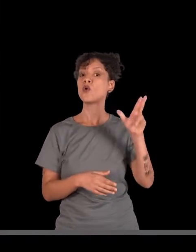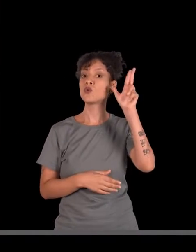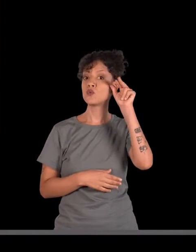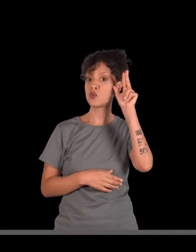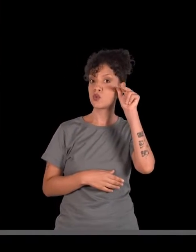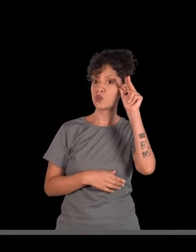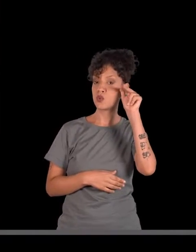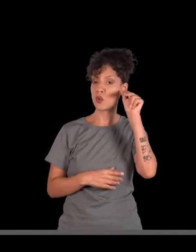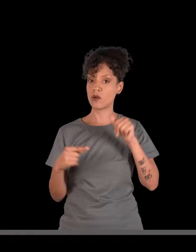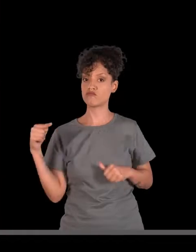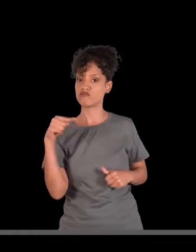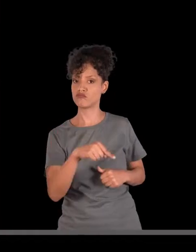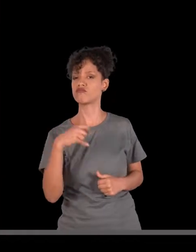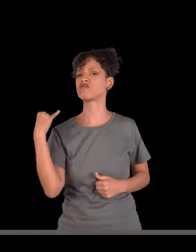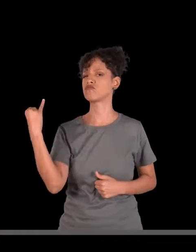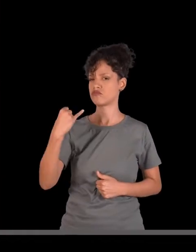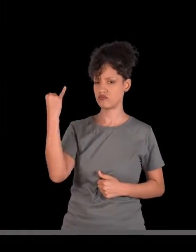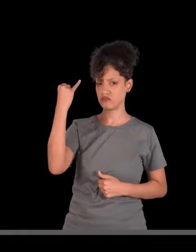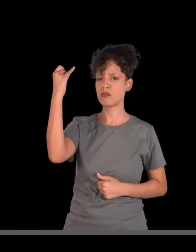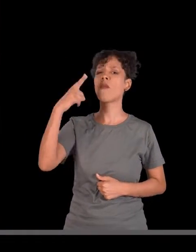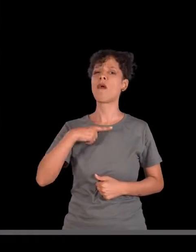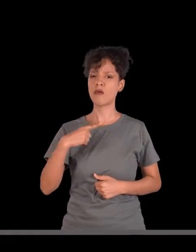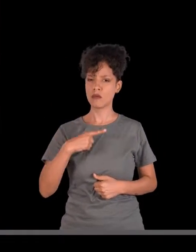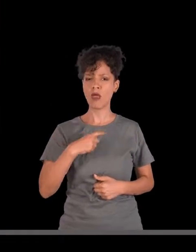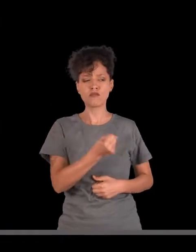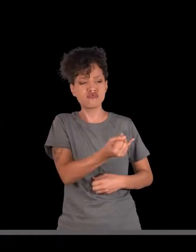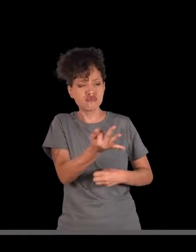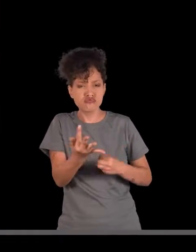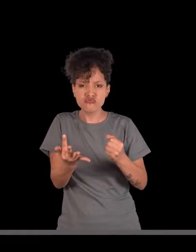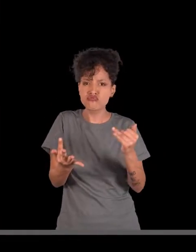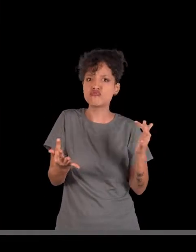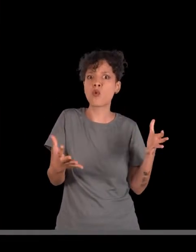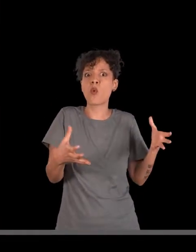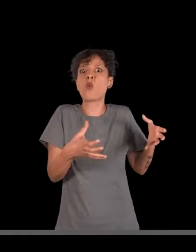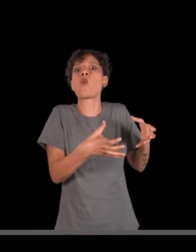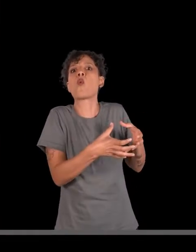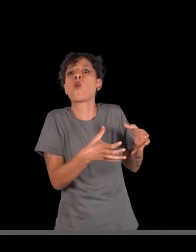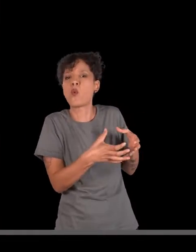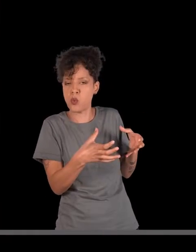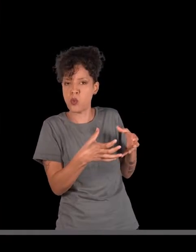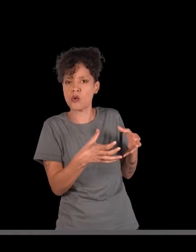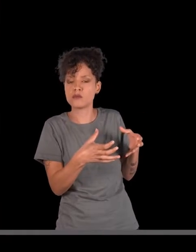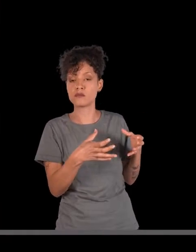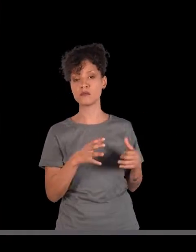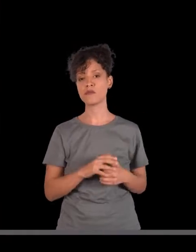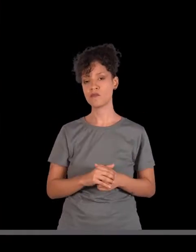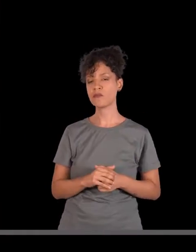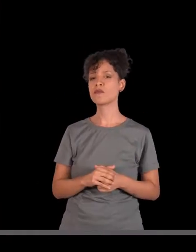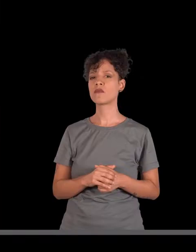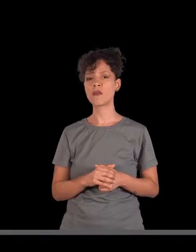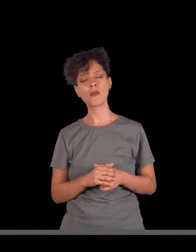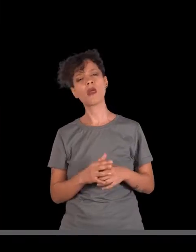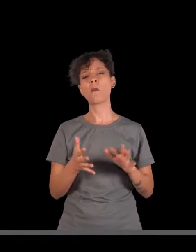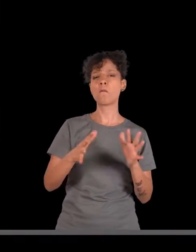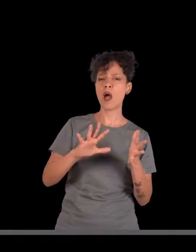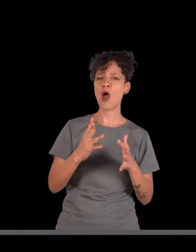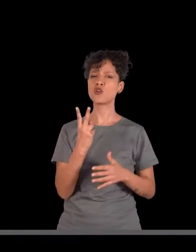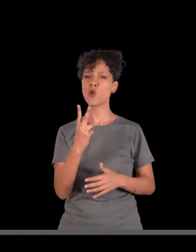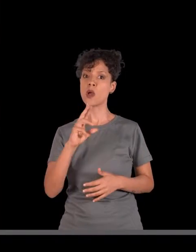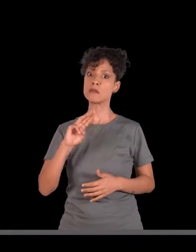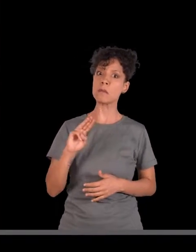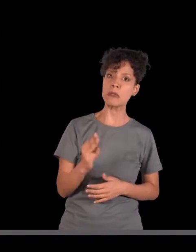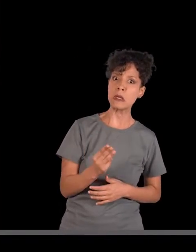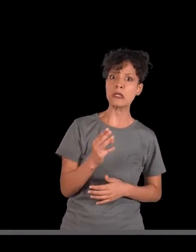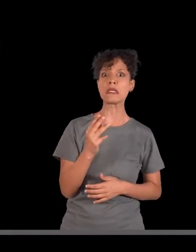certo? Que era um grupo muito importante, com grande quantidade de indivíduos. Estima-se que entre 2 e